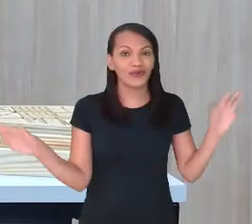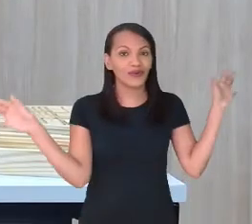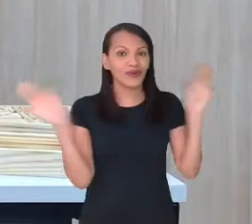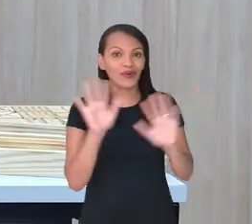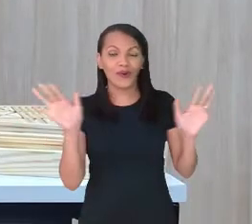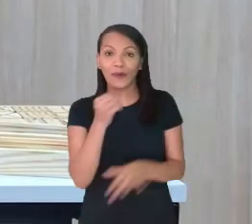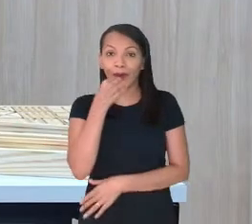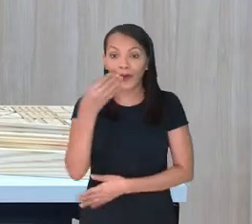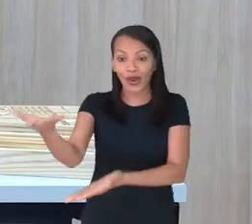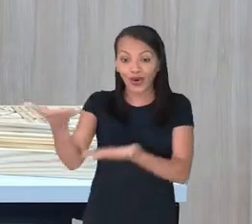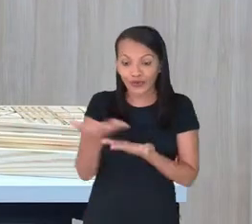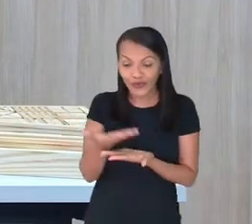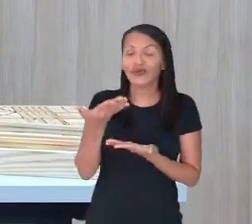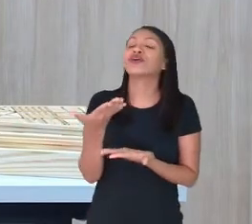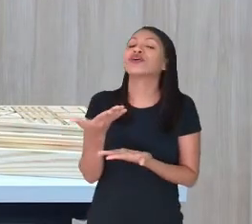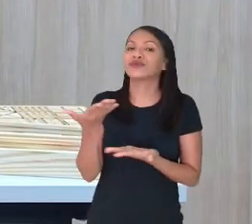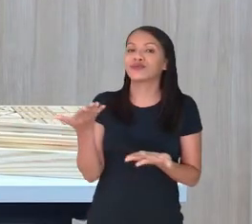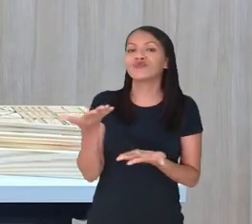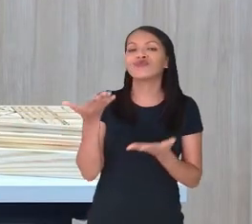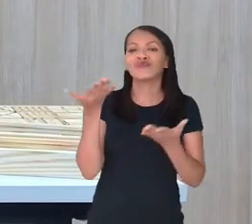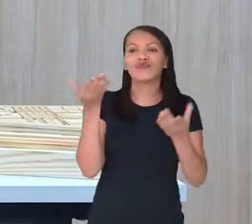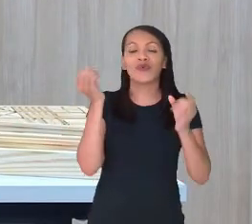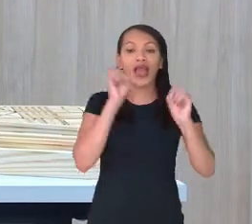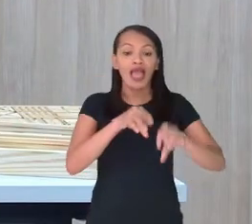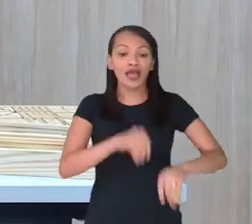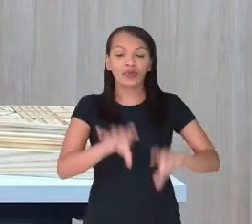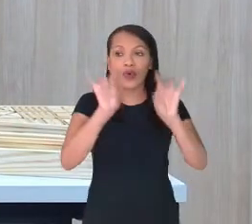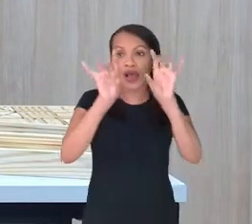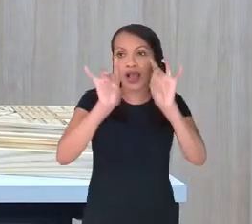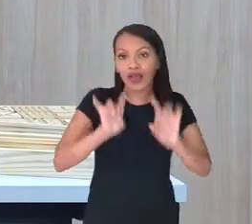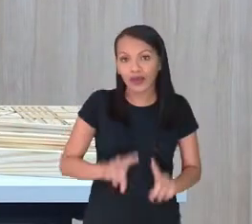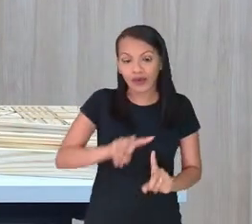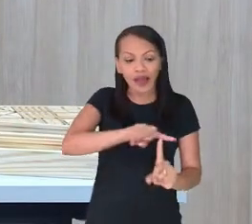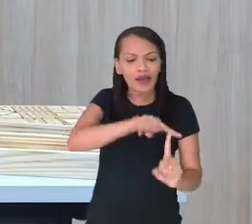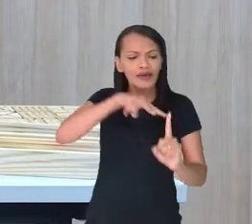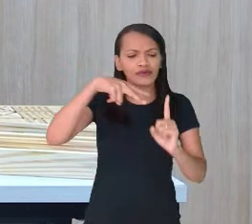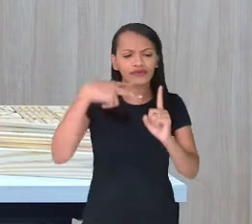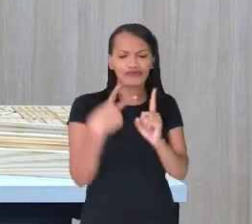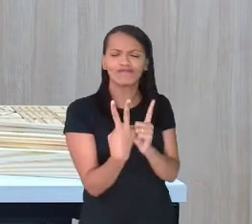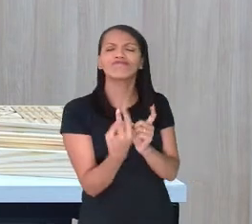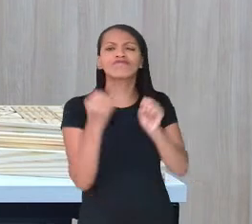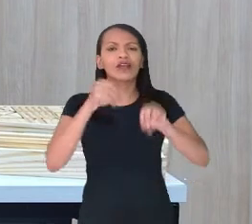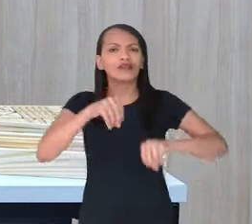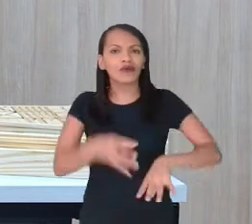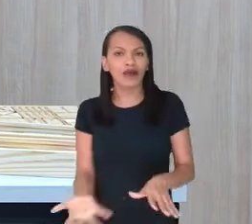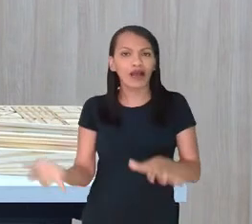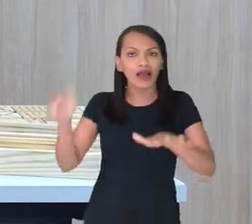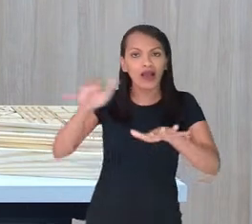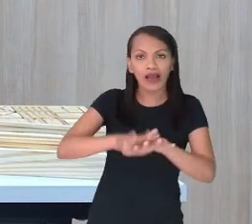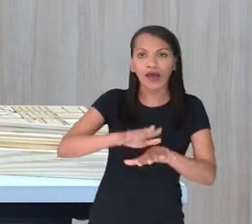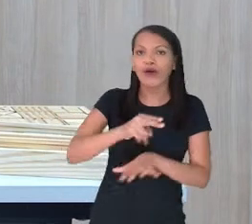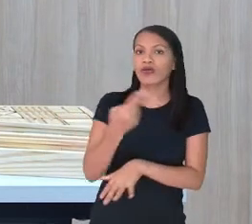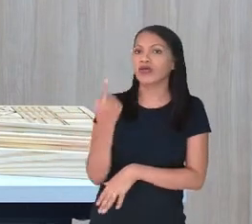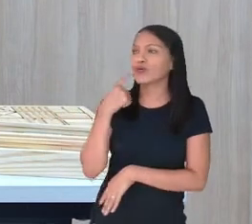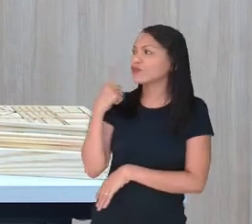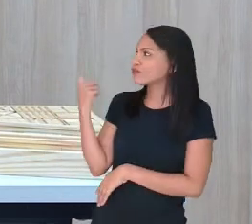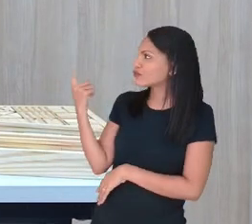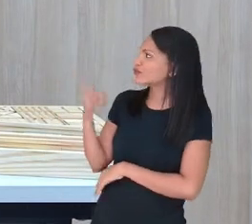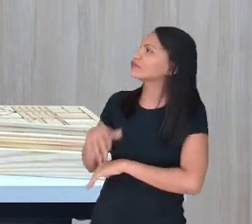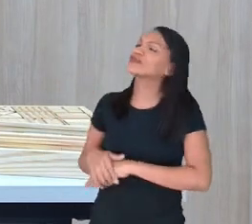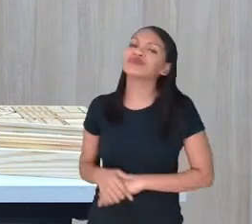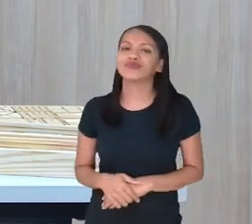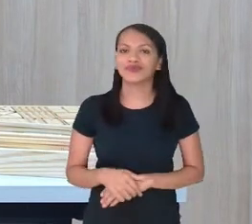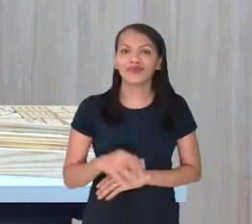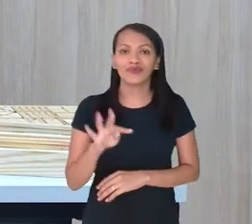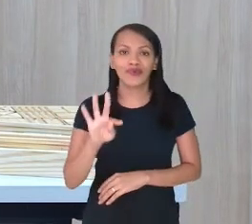Olá, seja bem-vindo a mais um encontro da Educação Especial na perspectiva da educação inclusiva. Meu nome é Thaís Luz e esse é